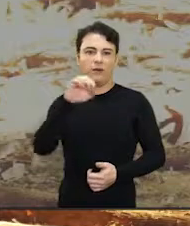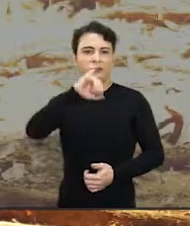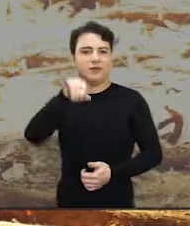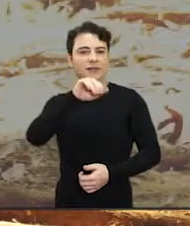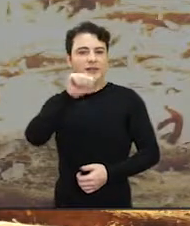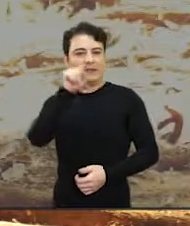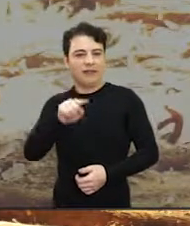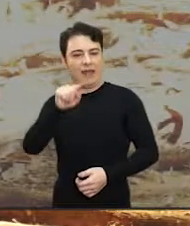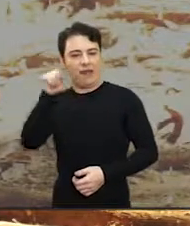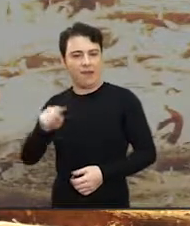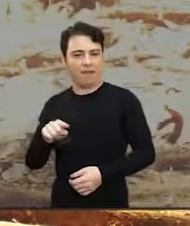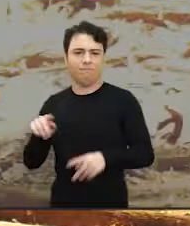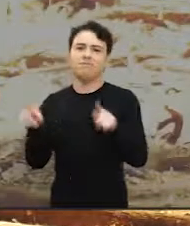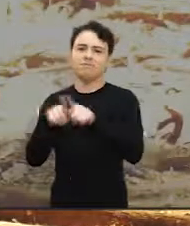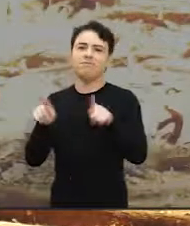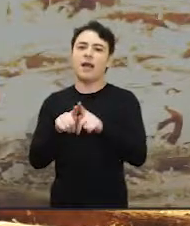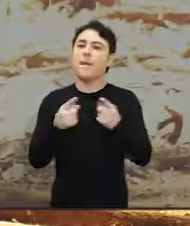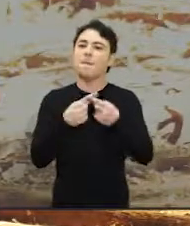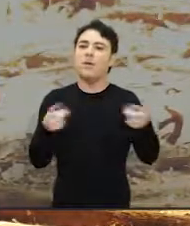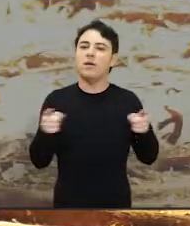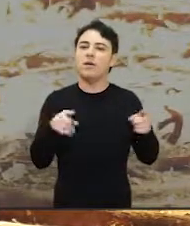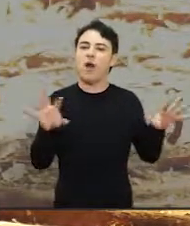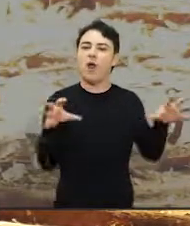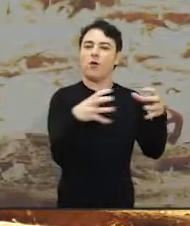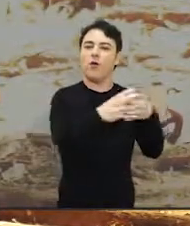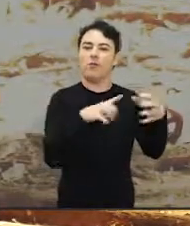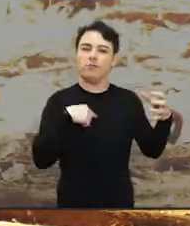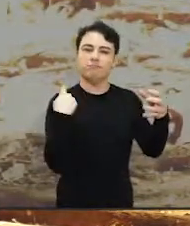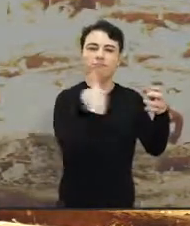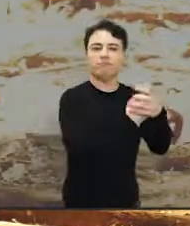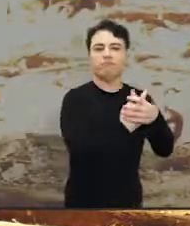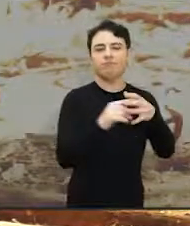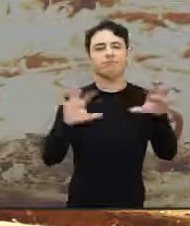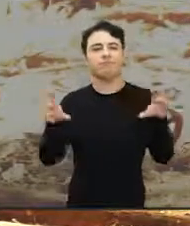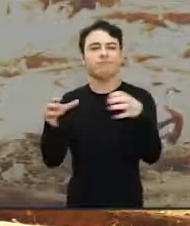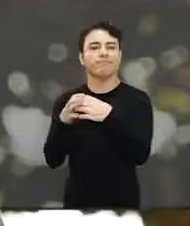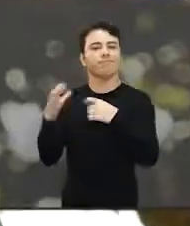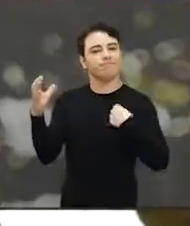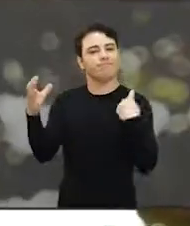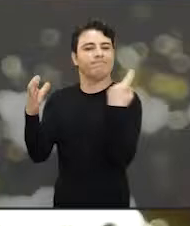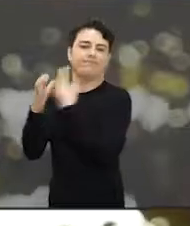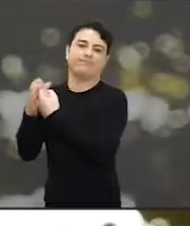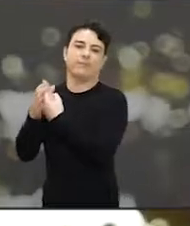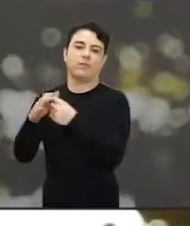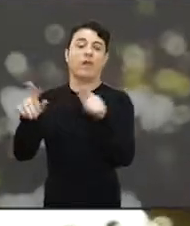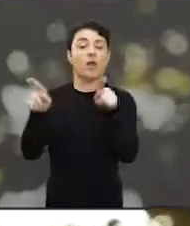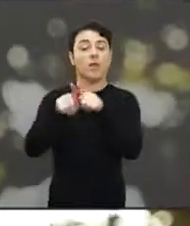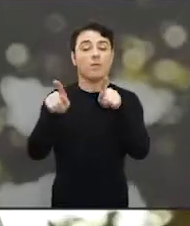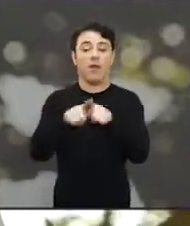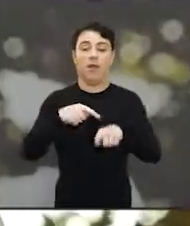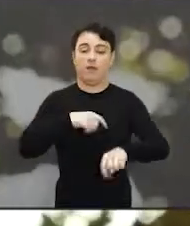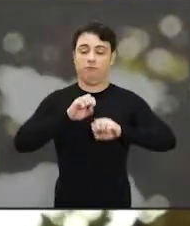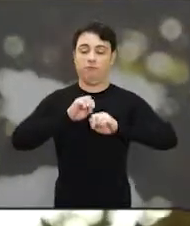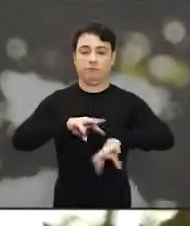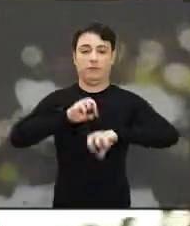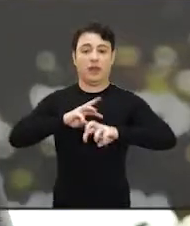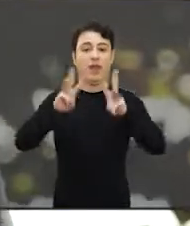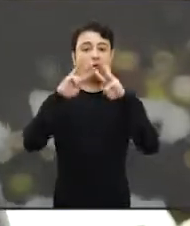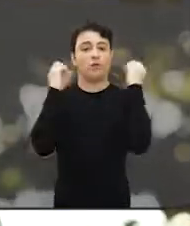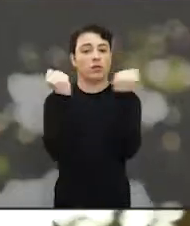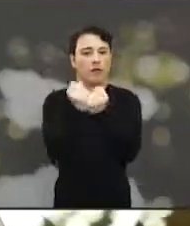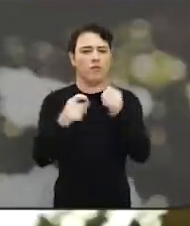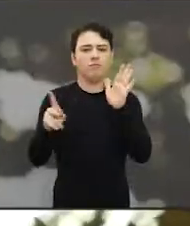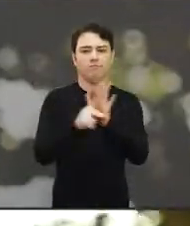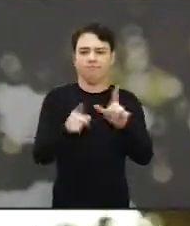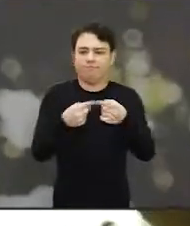E acompanho alguns artistas também, sempre que eu posso. Ainda faço alguns workshops voltados